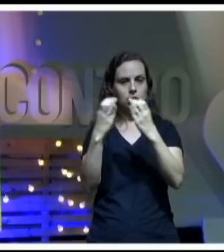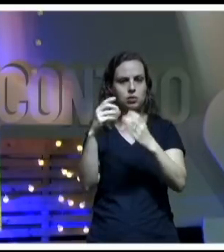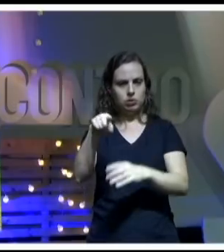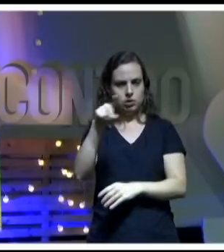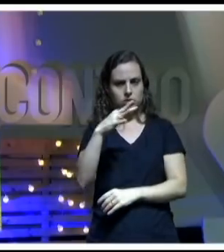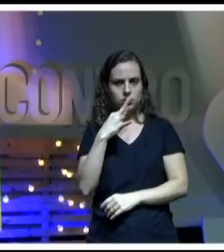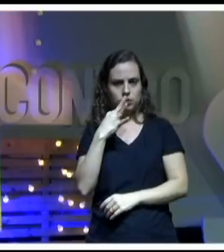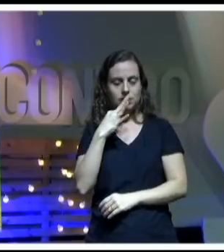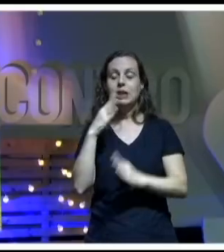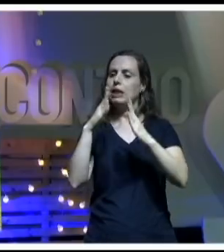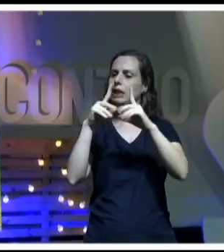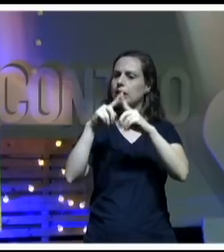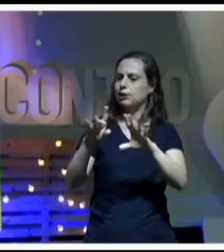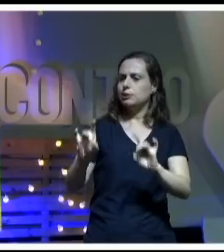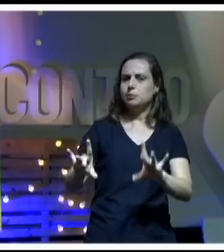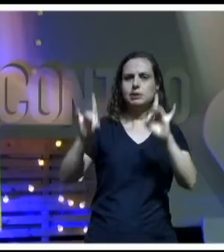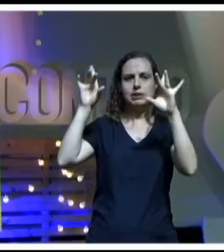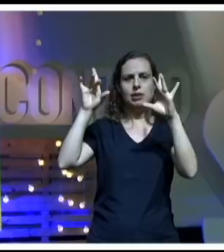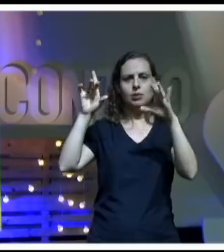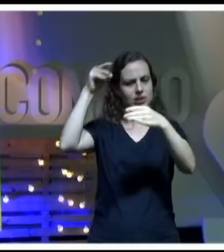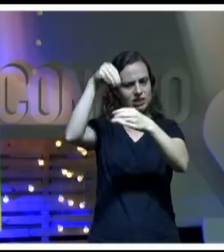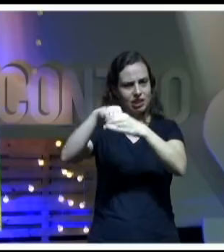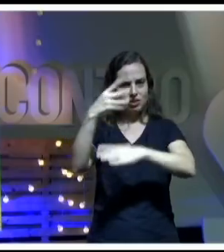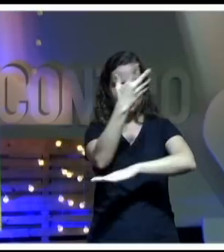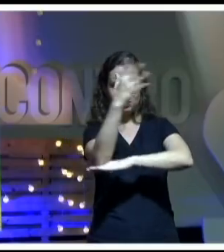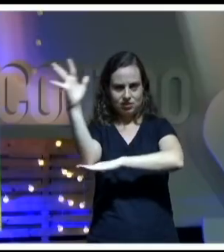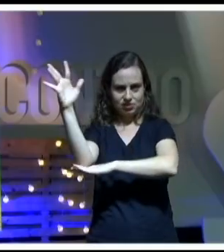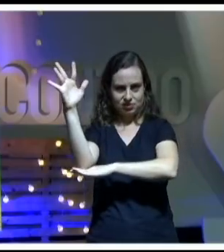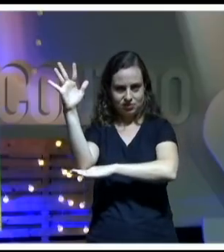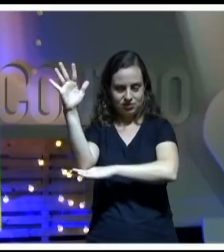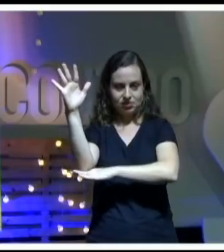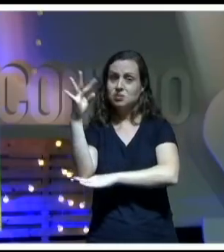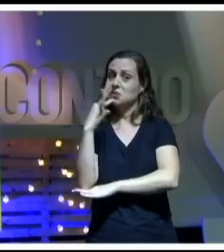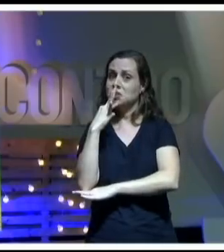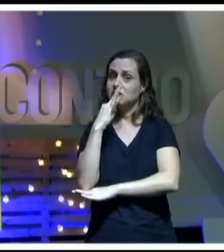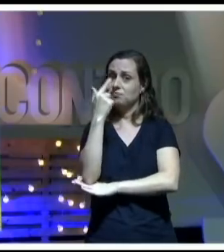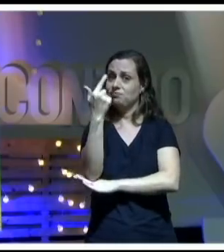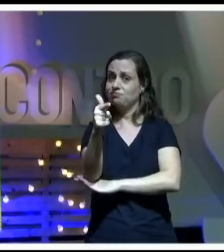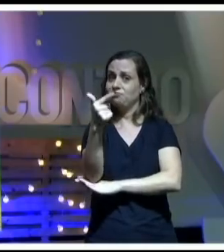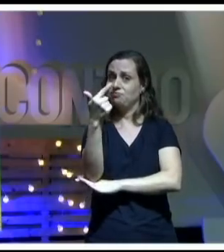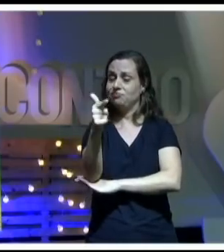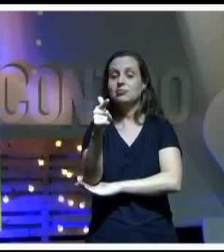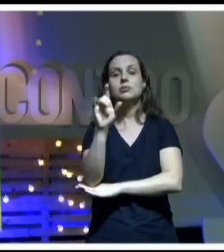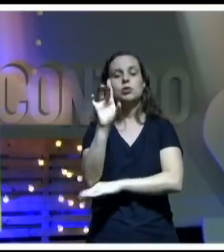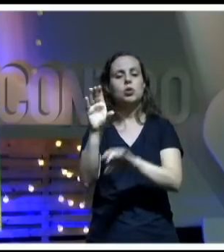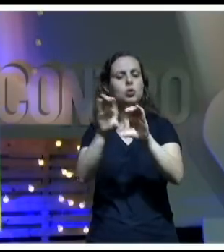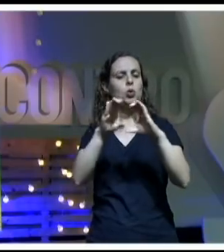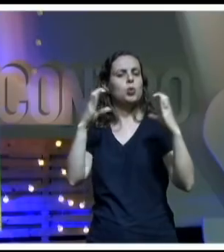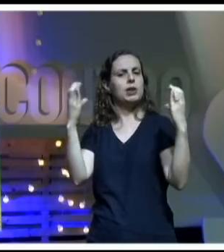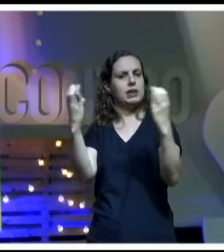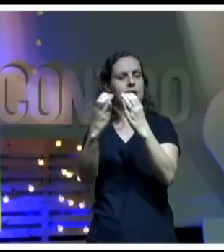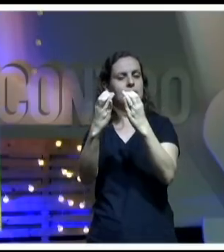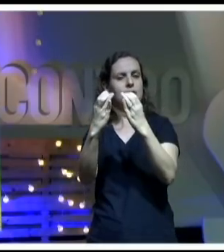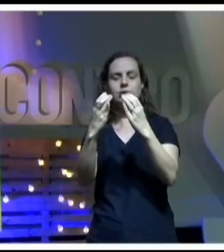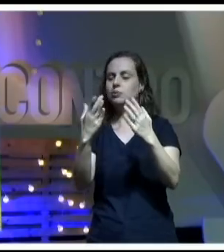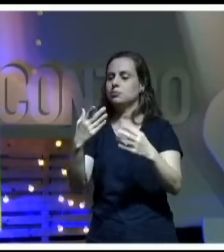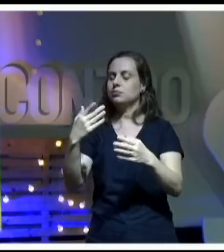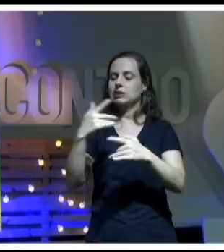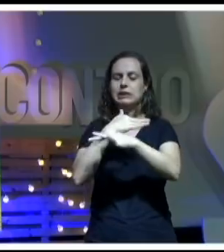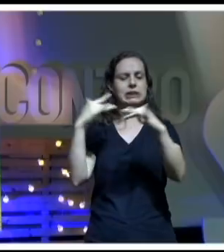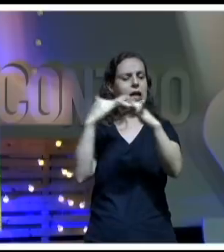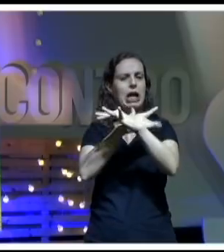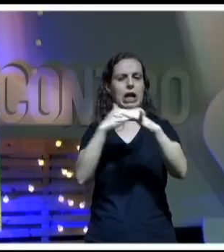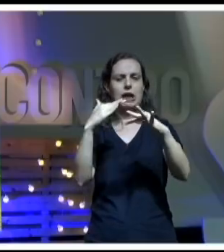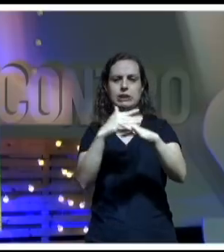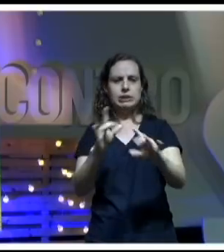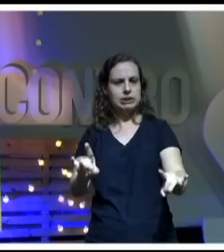igrejas relevantes no meio do mato já vem no congresso assim não tem só tem congresso essa igreja relevante para grandes cidades alcançando grandes